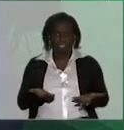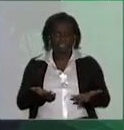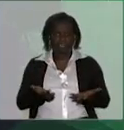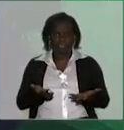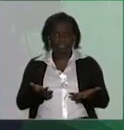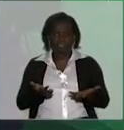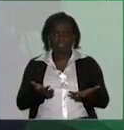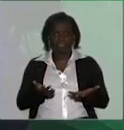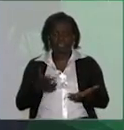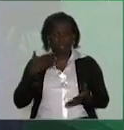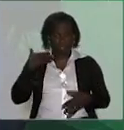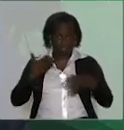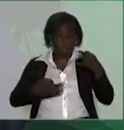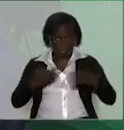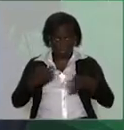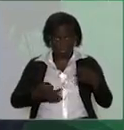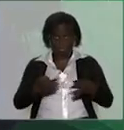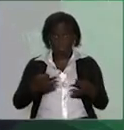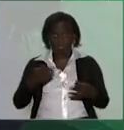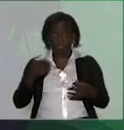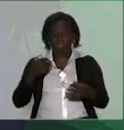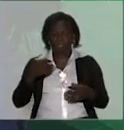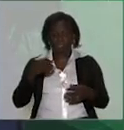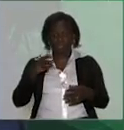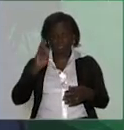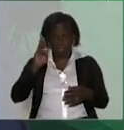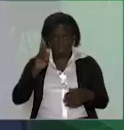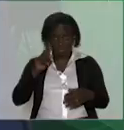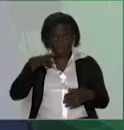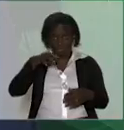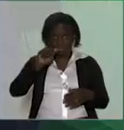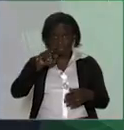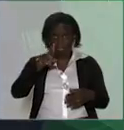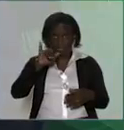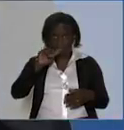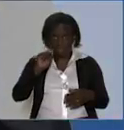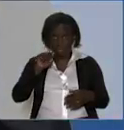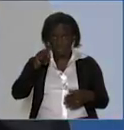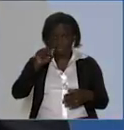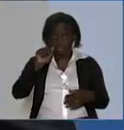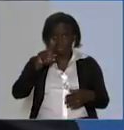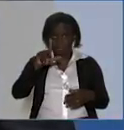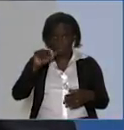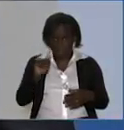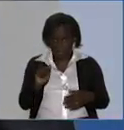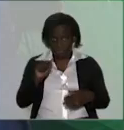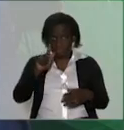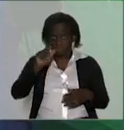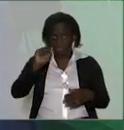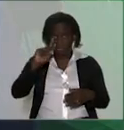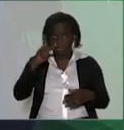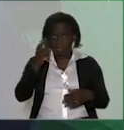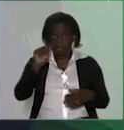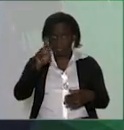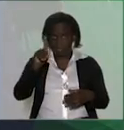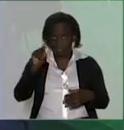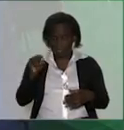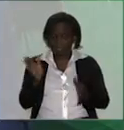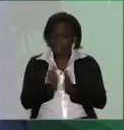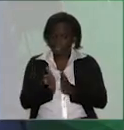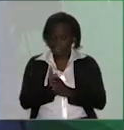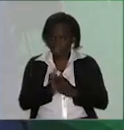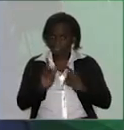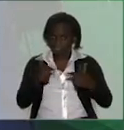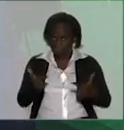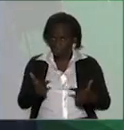condições. A juíza da 4ª Vara de Fazenda Pública, Maria Paula Gouveia Galhardo, está de